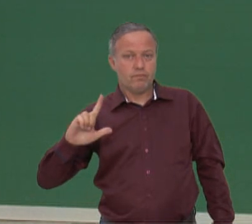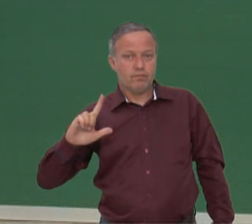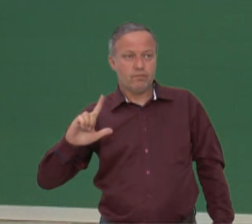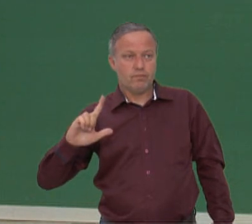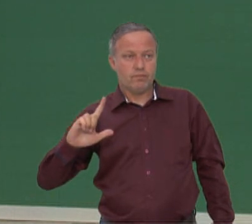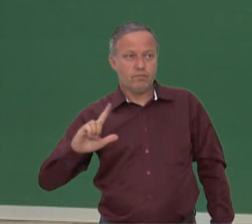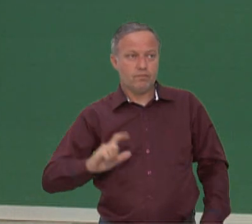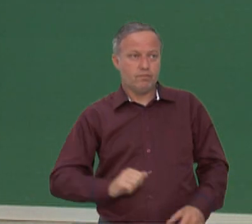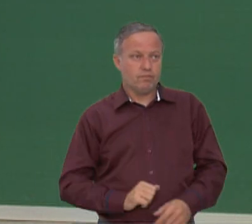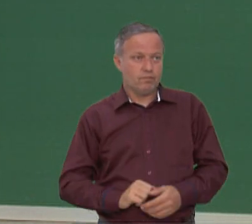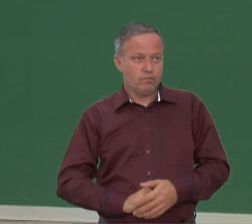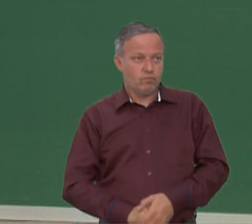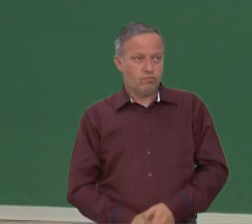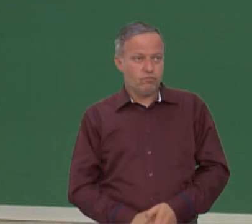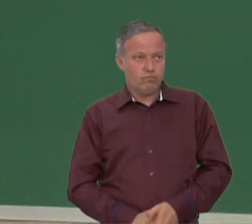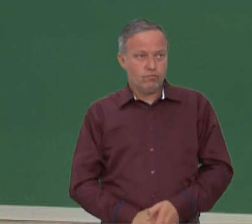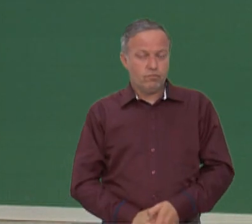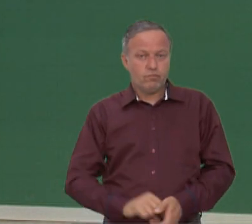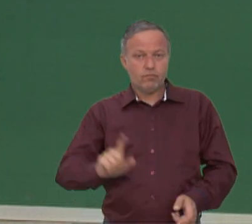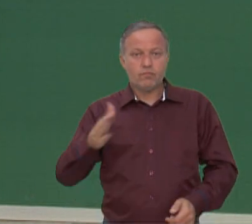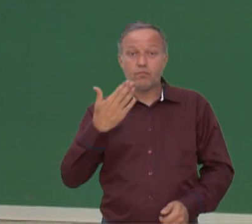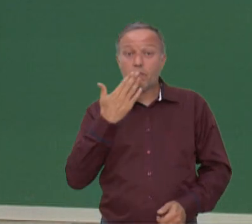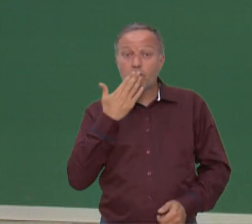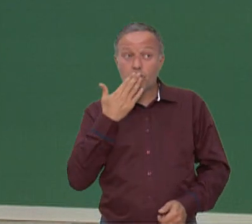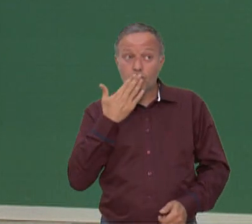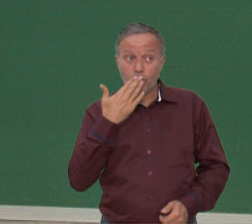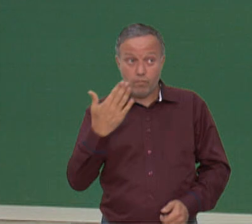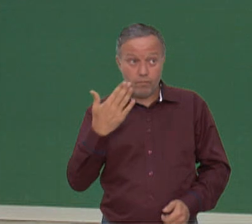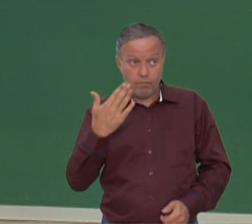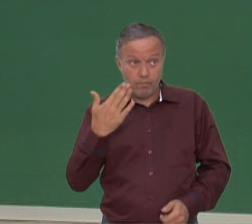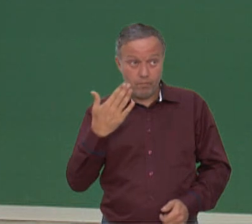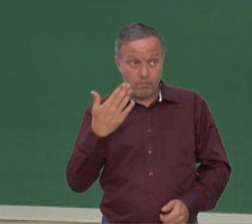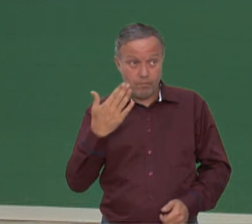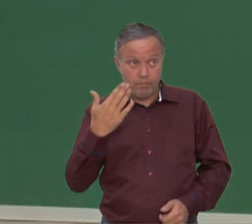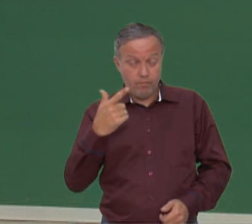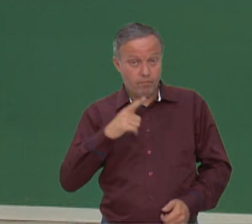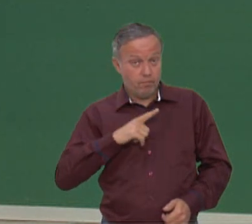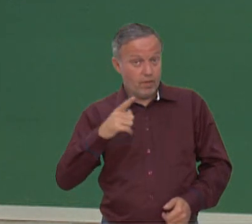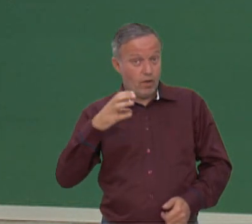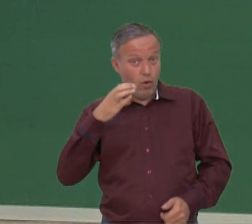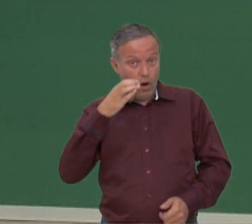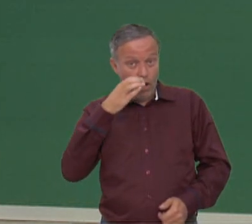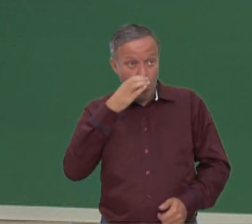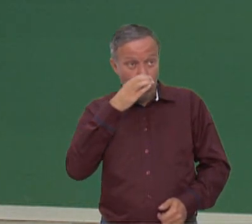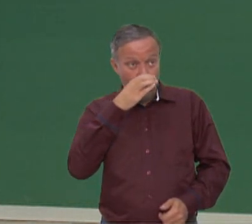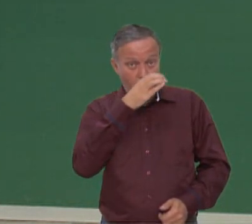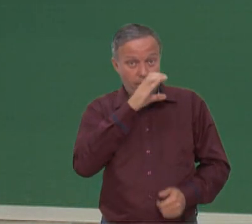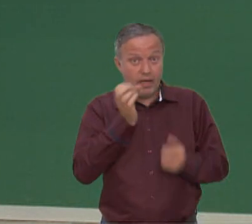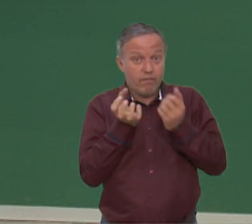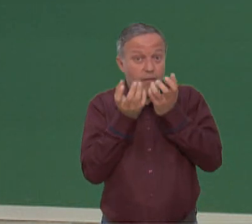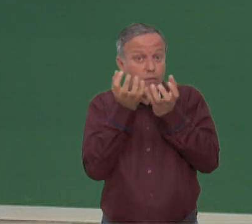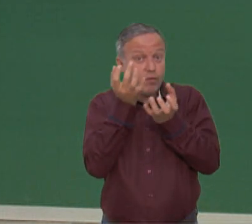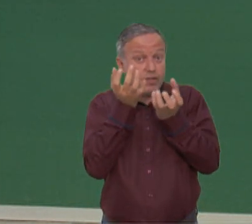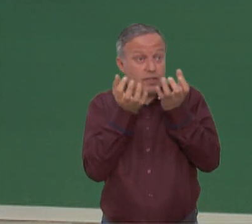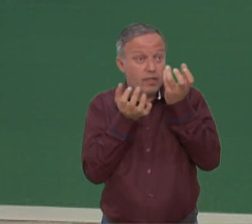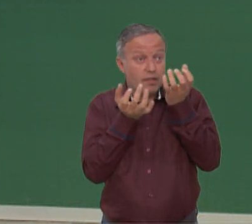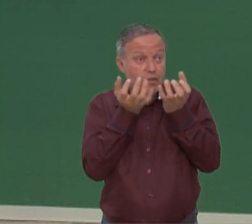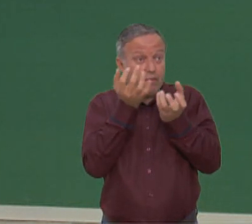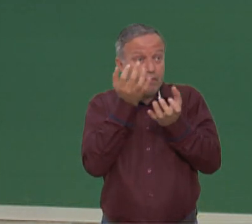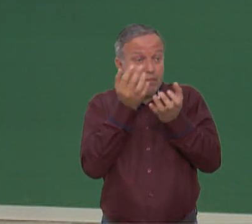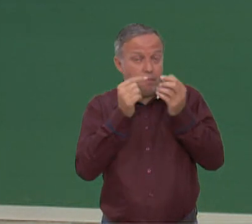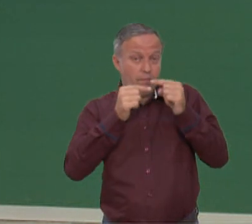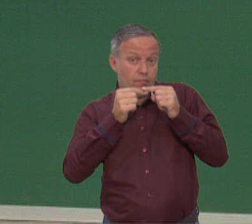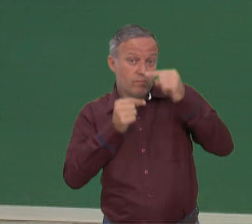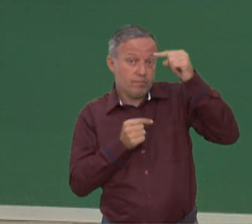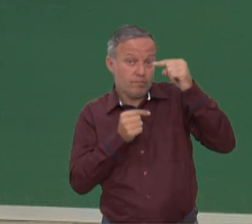segmento. Avançando, ele pede também a ideia do calor latente que estaremos tendo ali para a vaporização. Perceba o